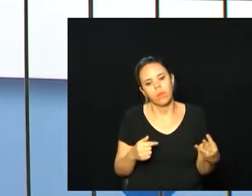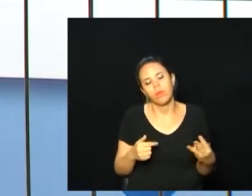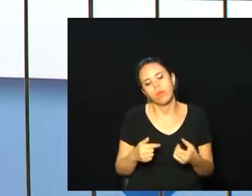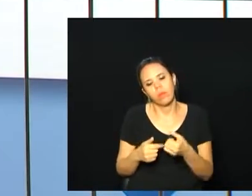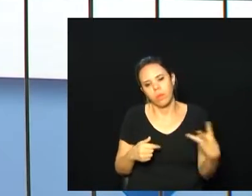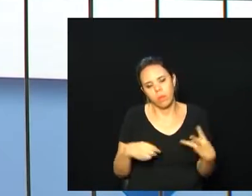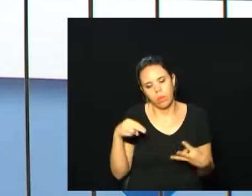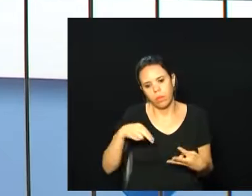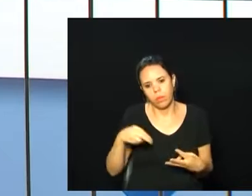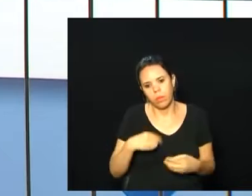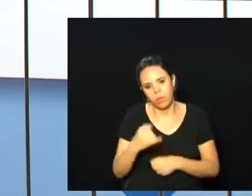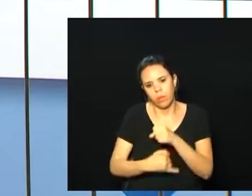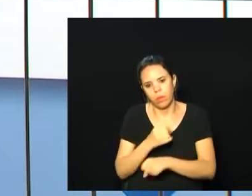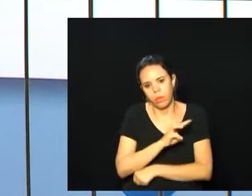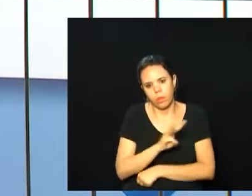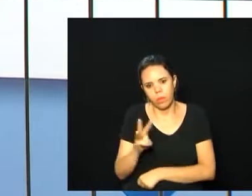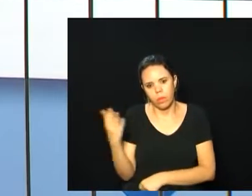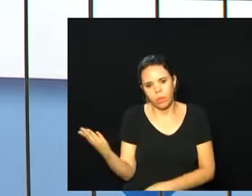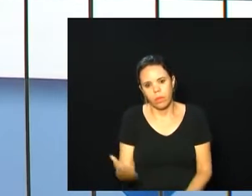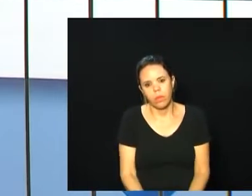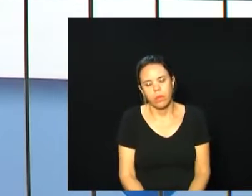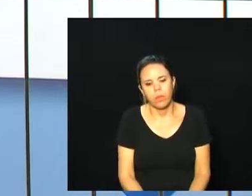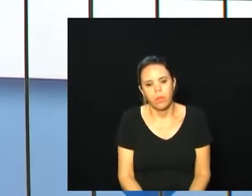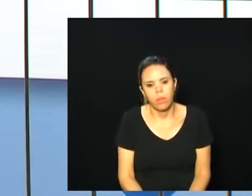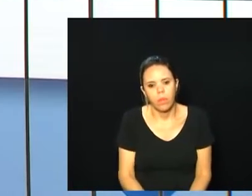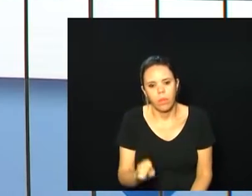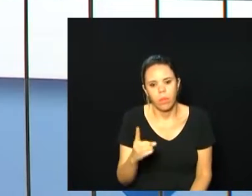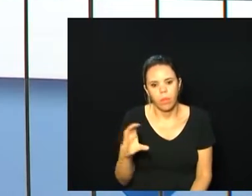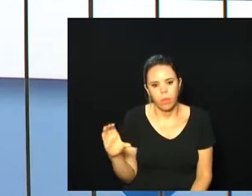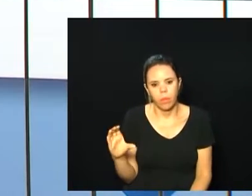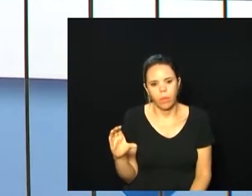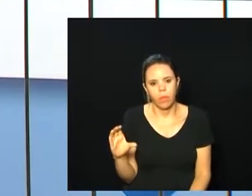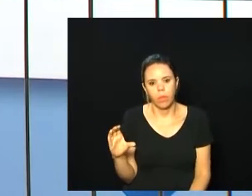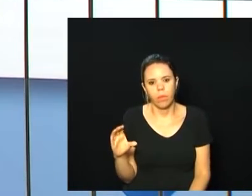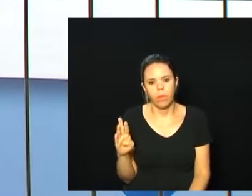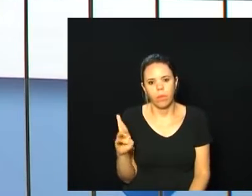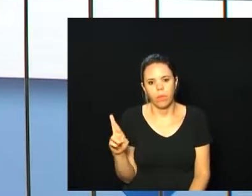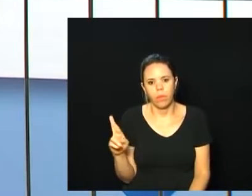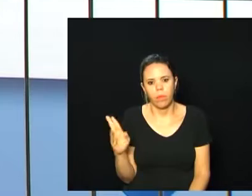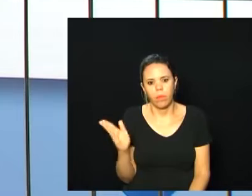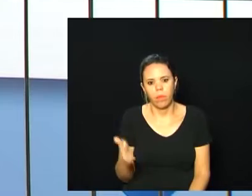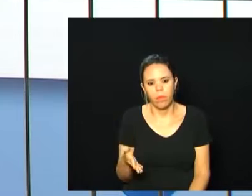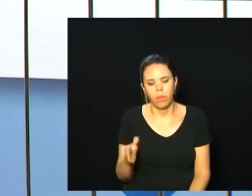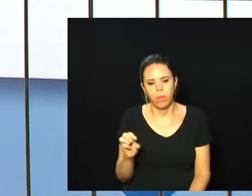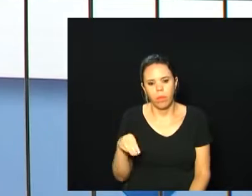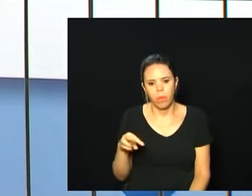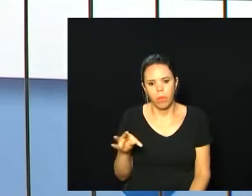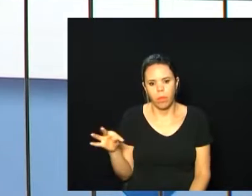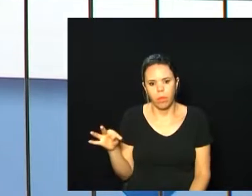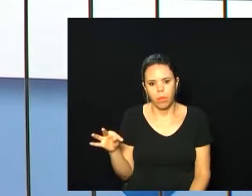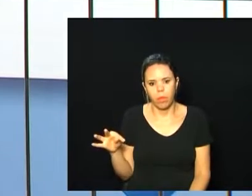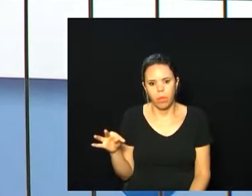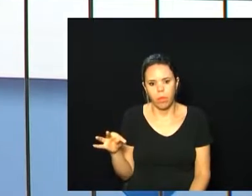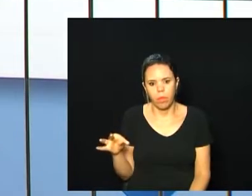pode votar no site www.endec.com.br/CMTT.